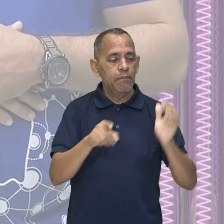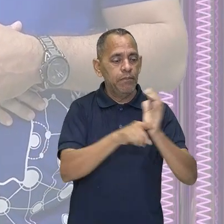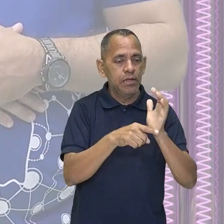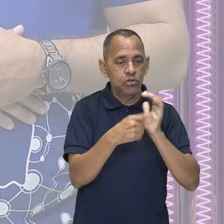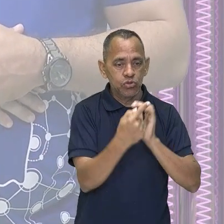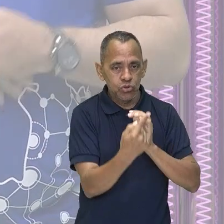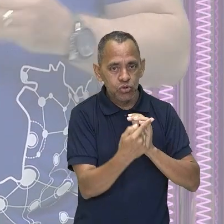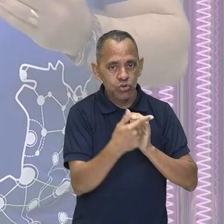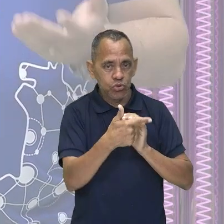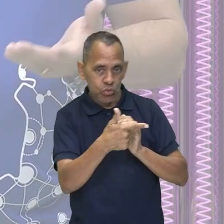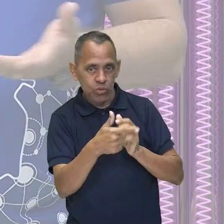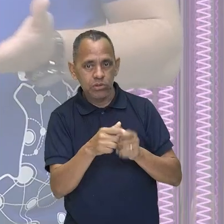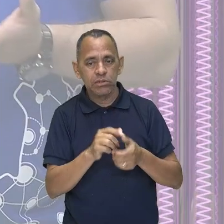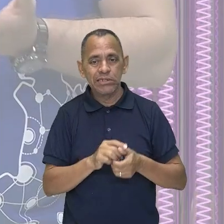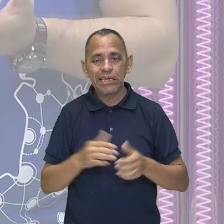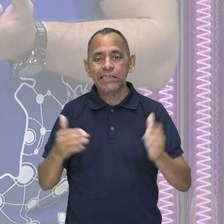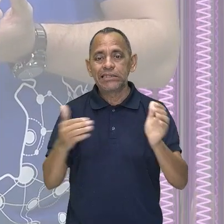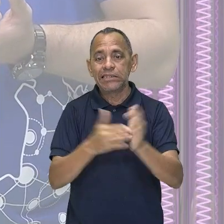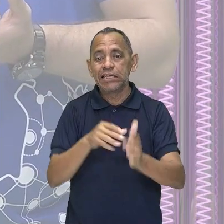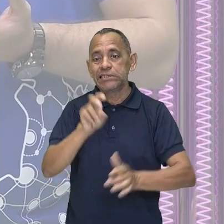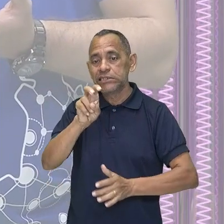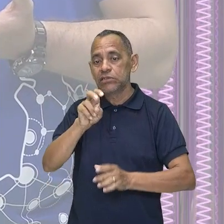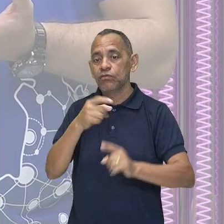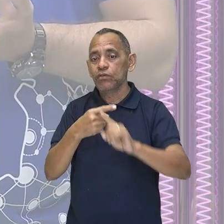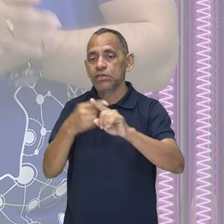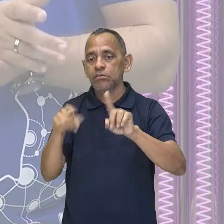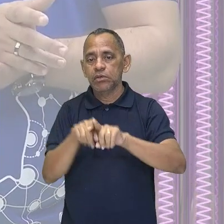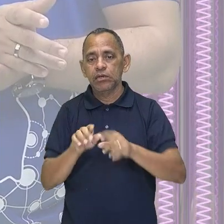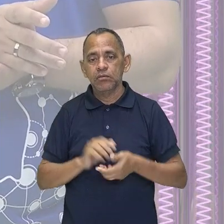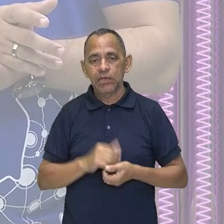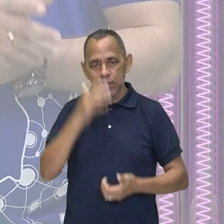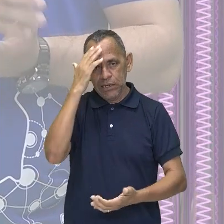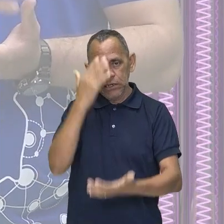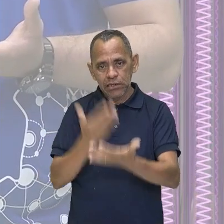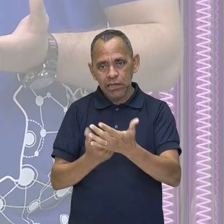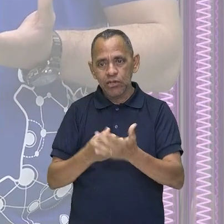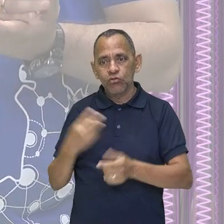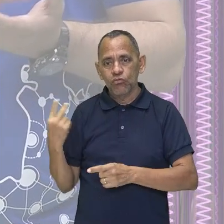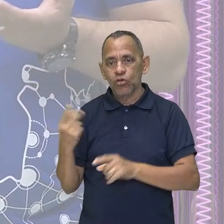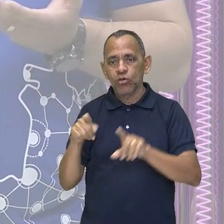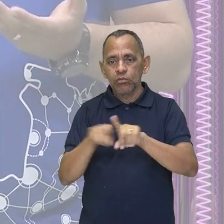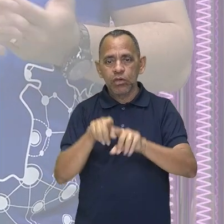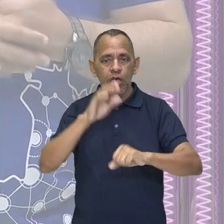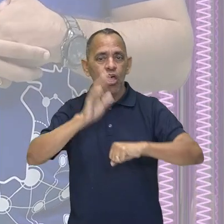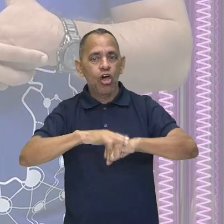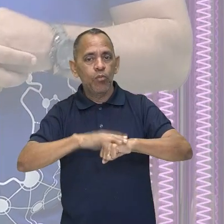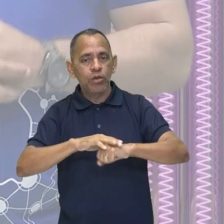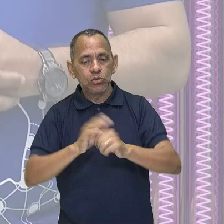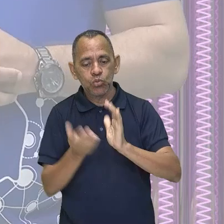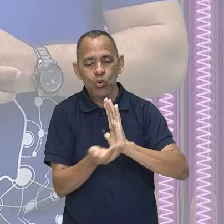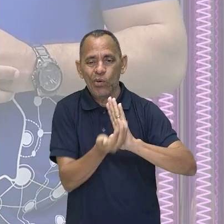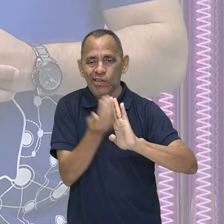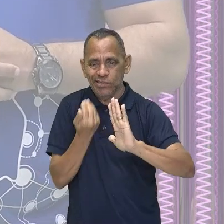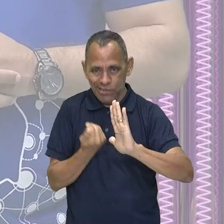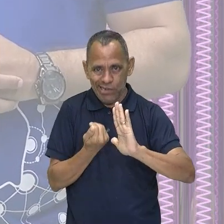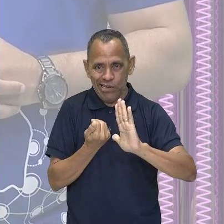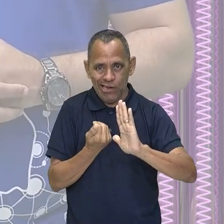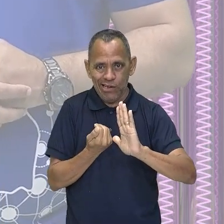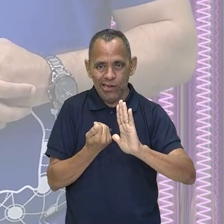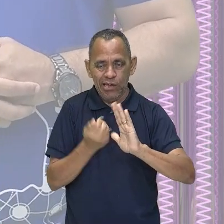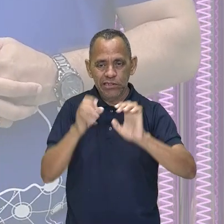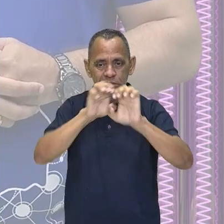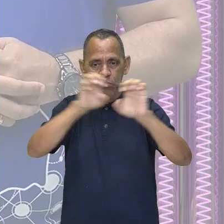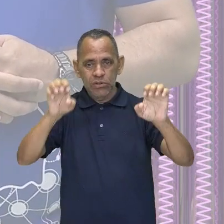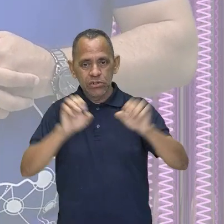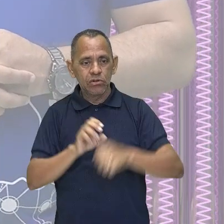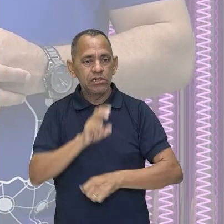Tá ok? Ou, considerando aí agora o exemplo que a gente acabou de ver, é o mesmo do que eu retirar 5